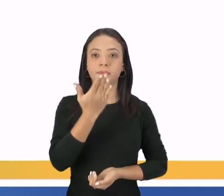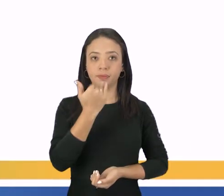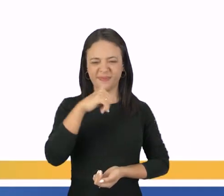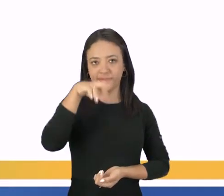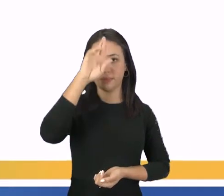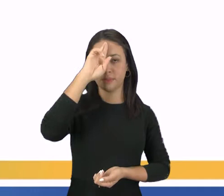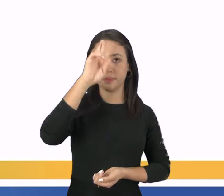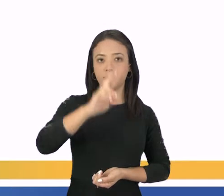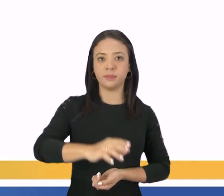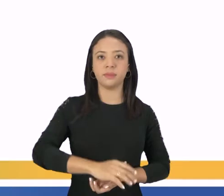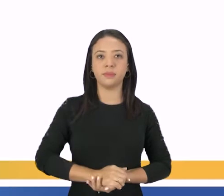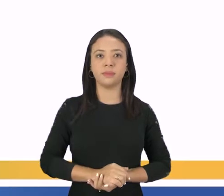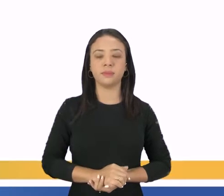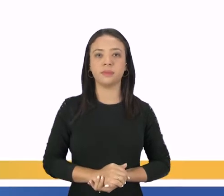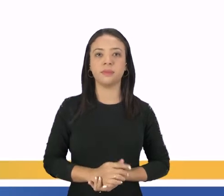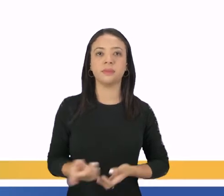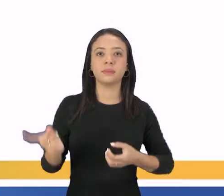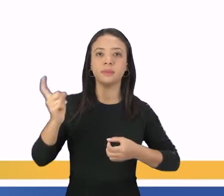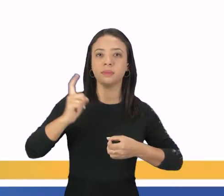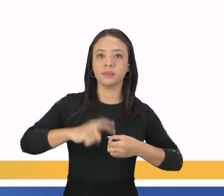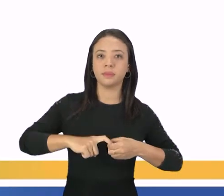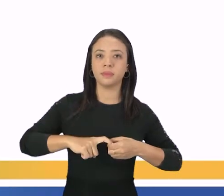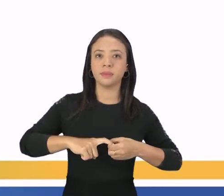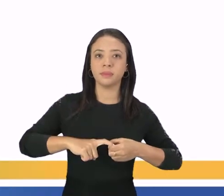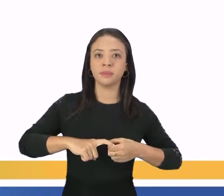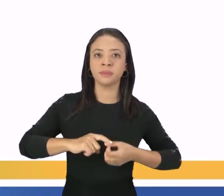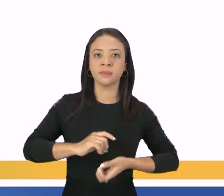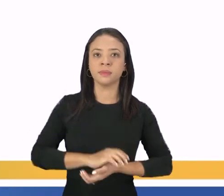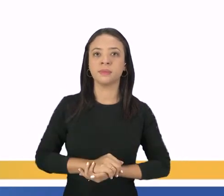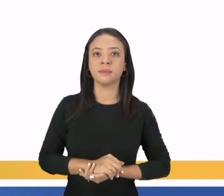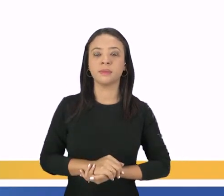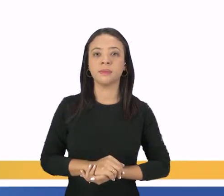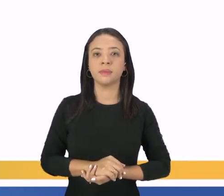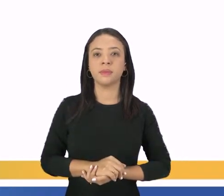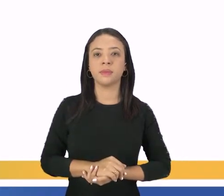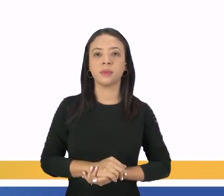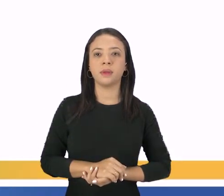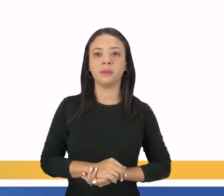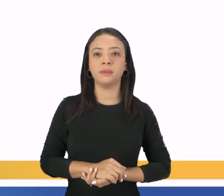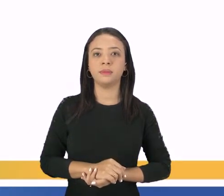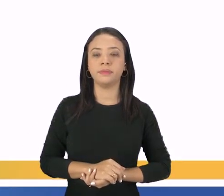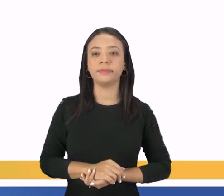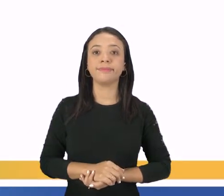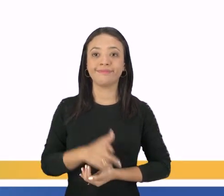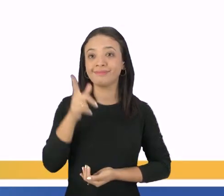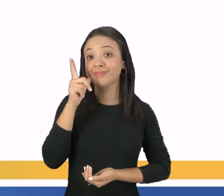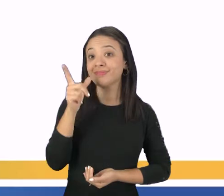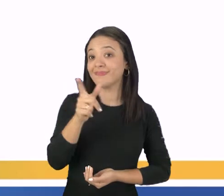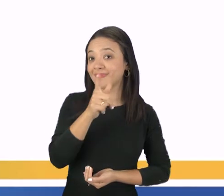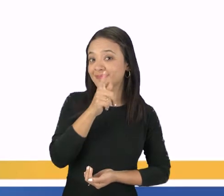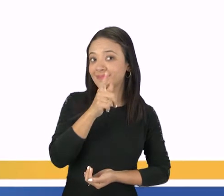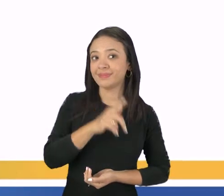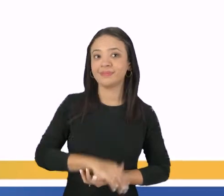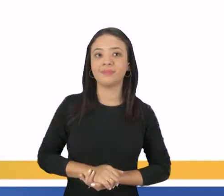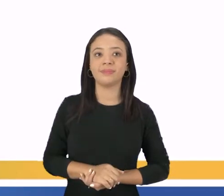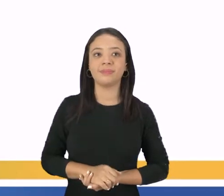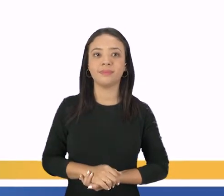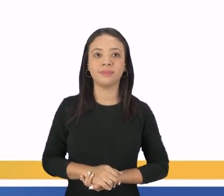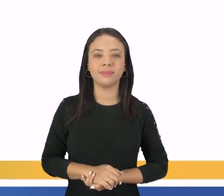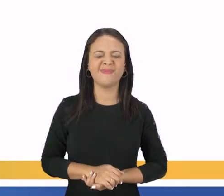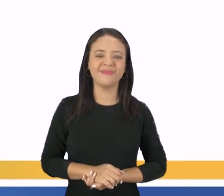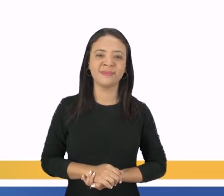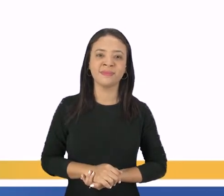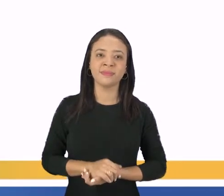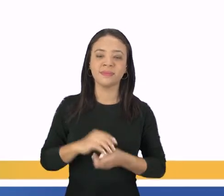almoçar. Regressar, que é voltar. Merendar, que é merendar, hacer las